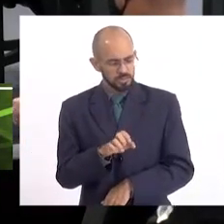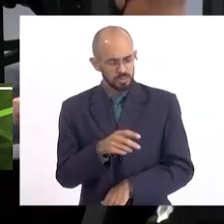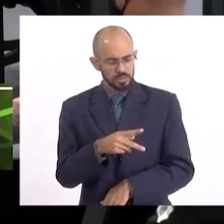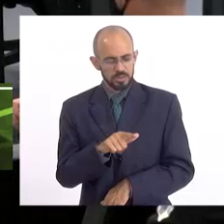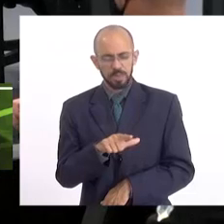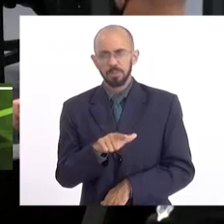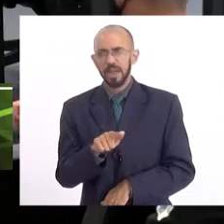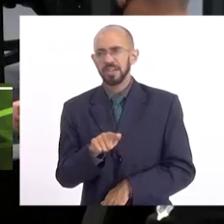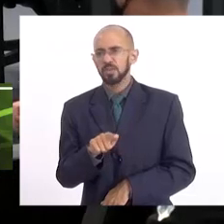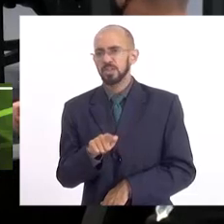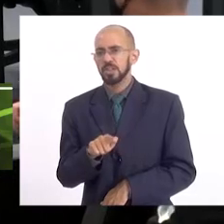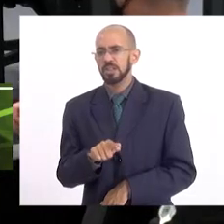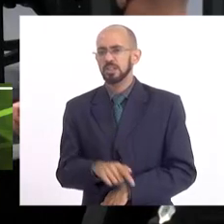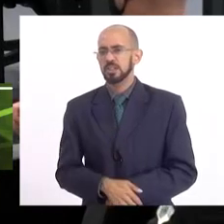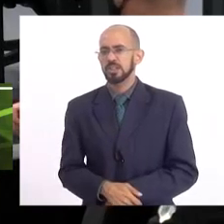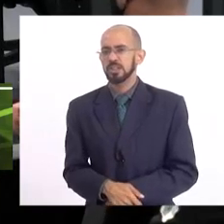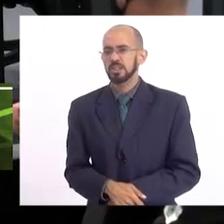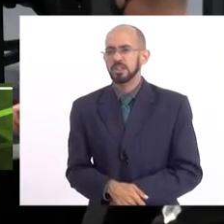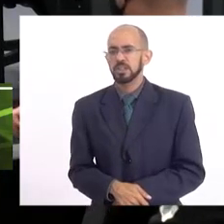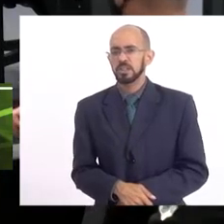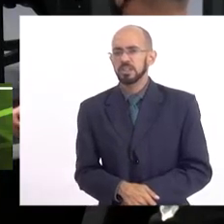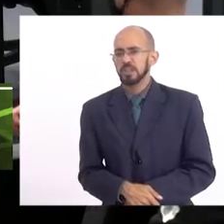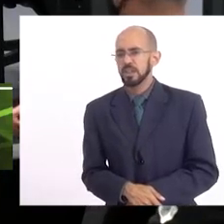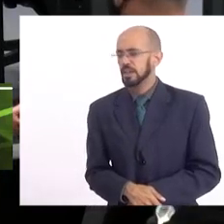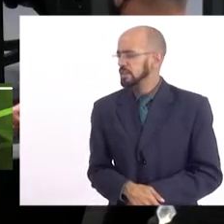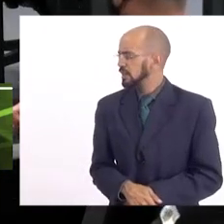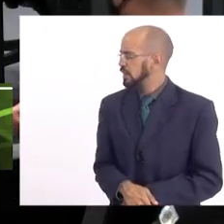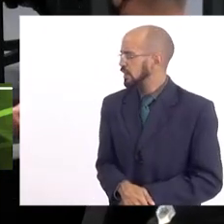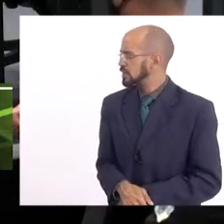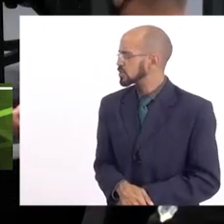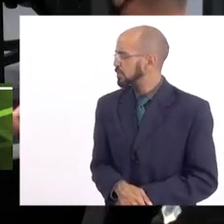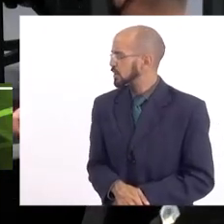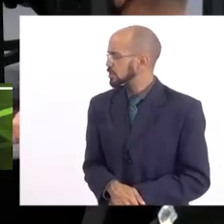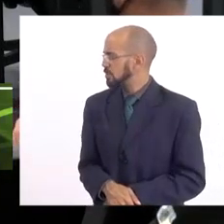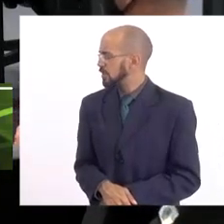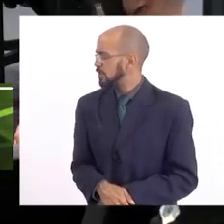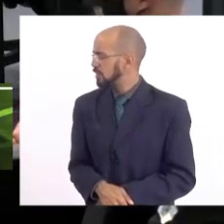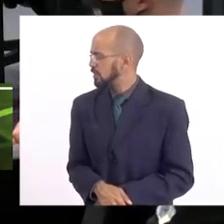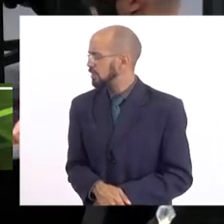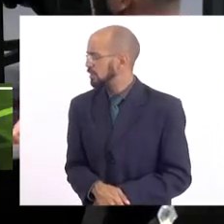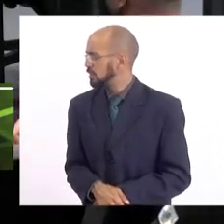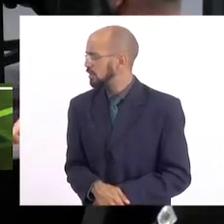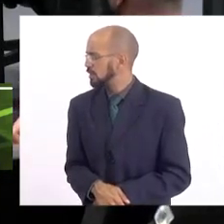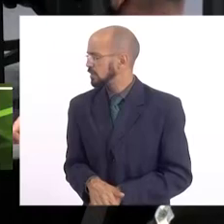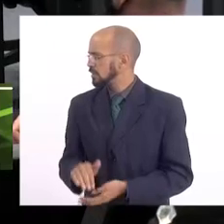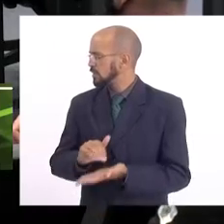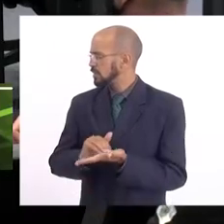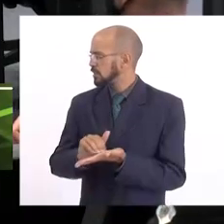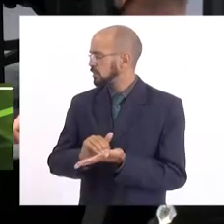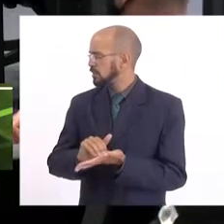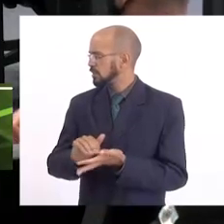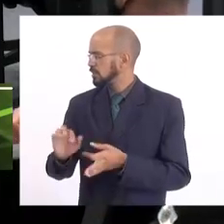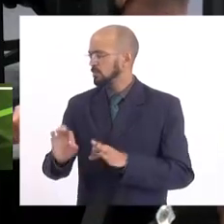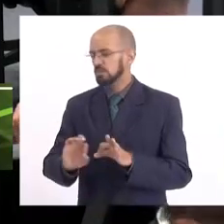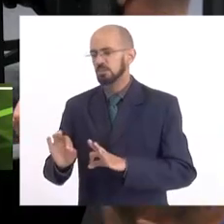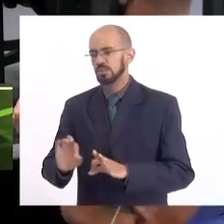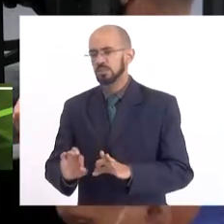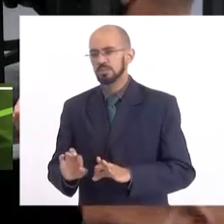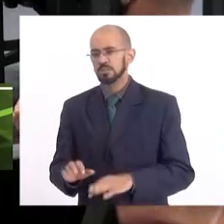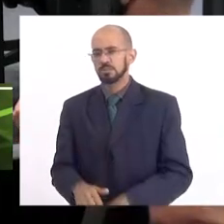tem a progressão desse ano para tu fazer. Essa aí é isso que eu ia falar agora. A gente só vai arrancar essa publicação. Tem uma missão para